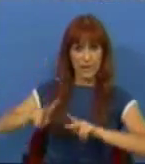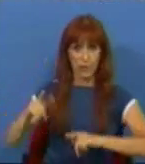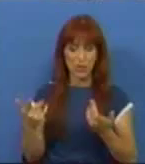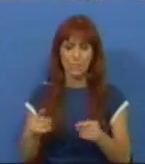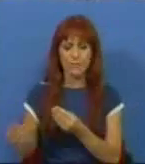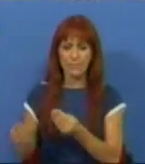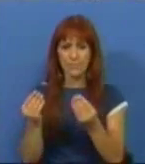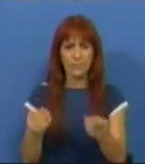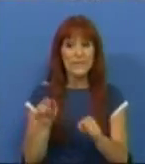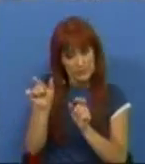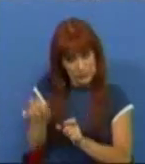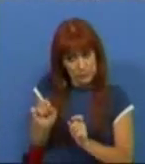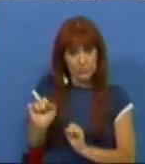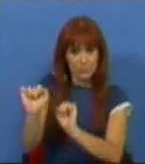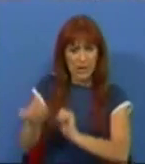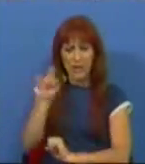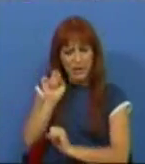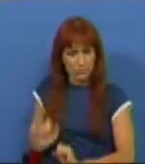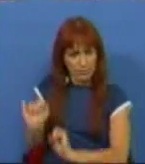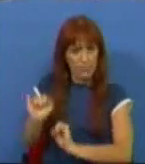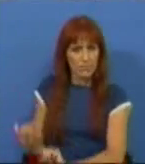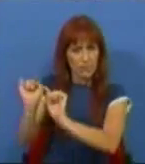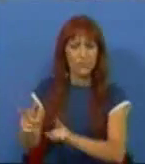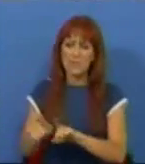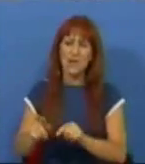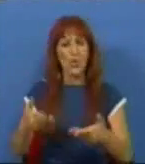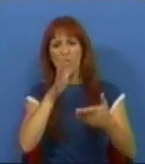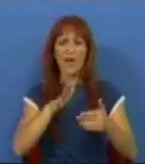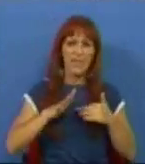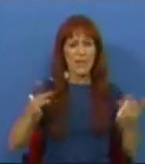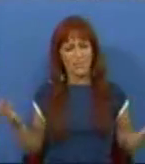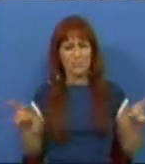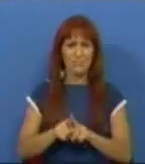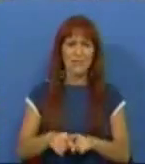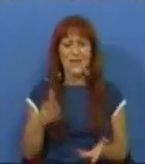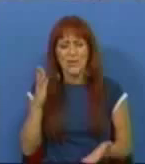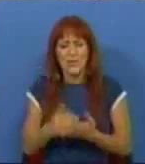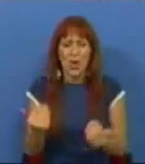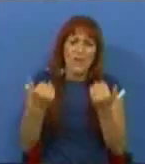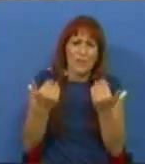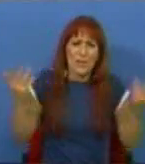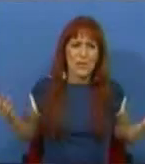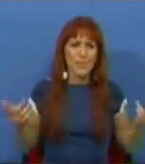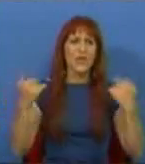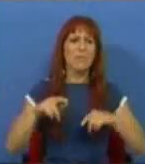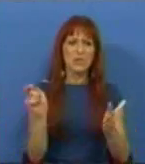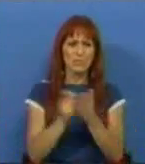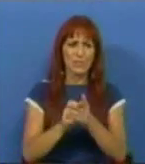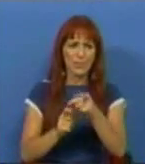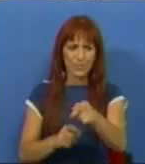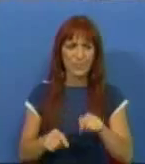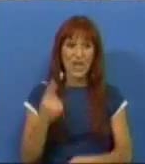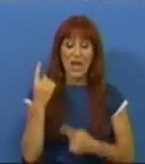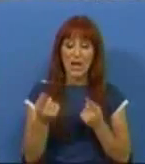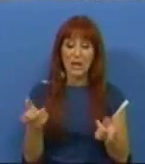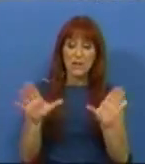e apresentado por ele, defendido por ele, não nos vai dizer que é uma mera informação. Mas registamos,